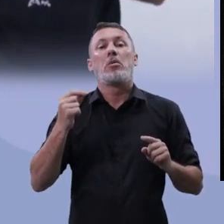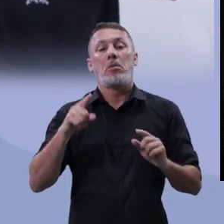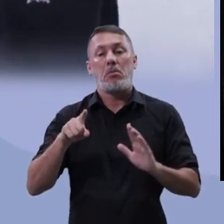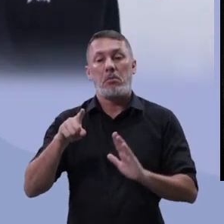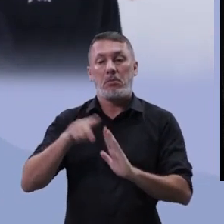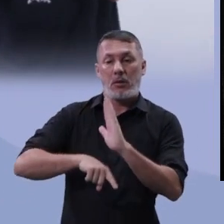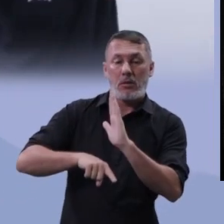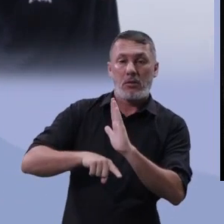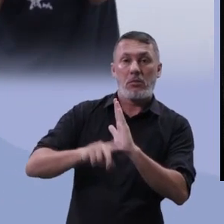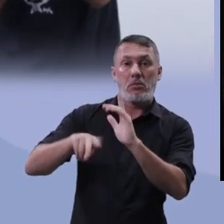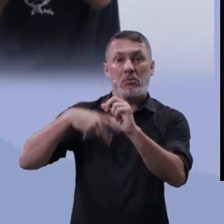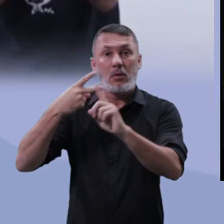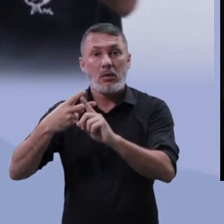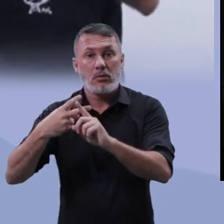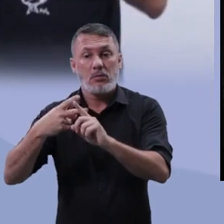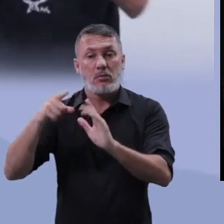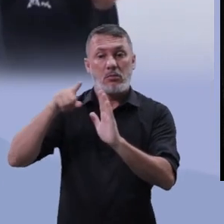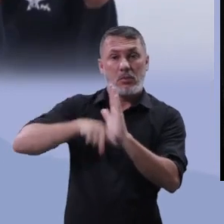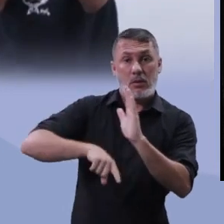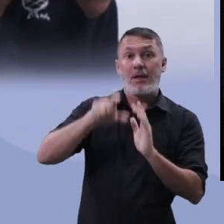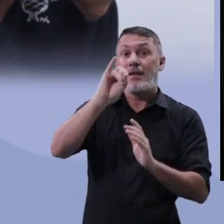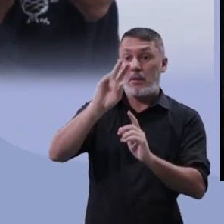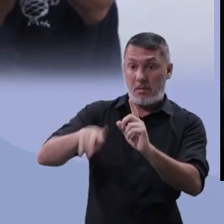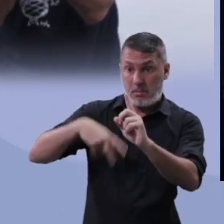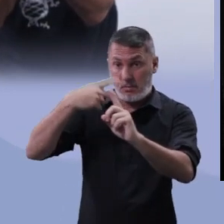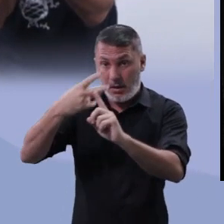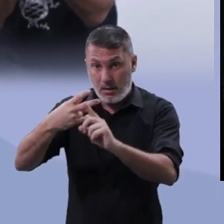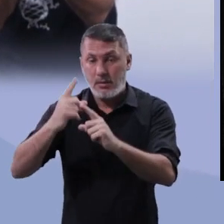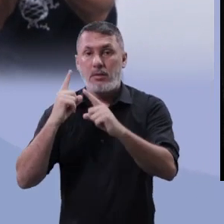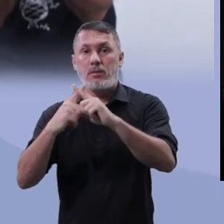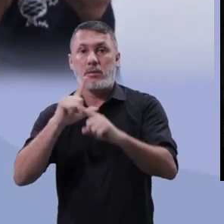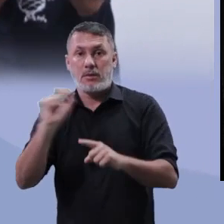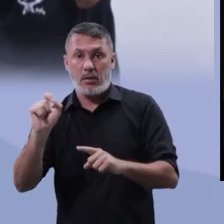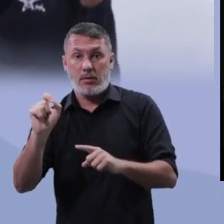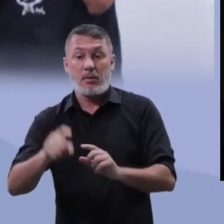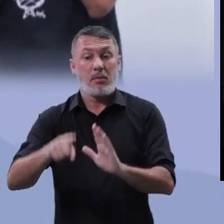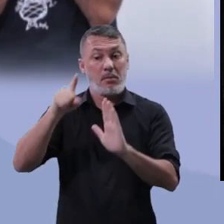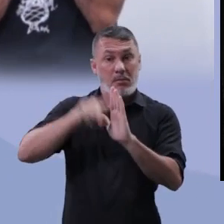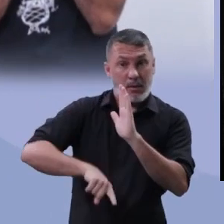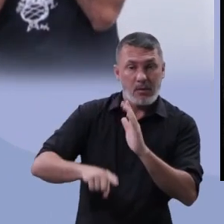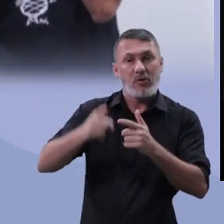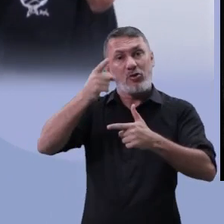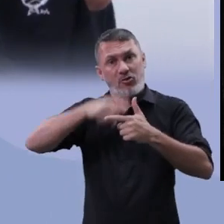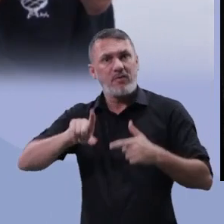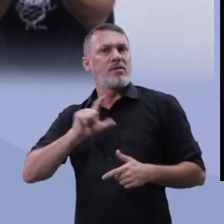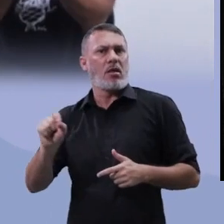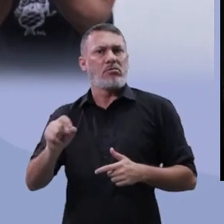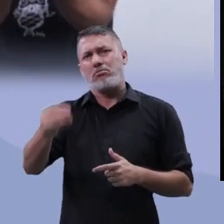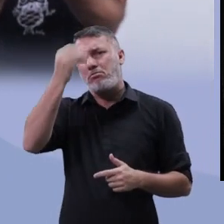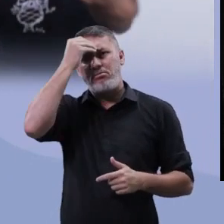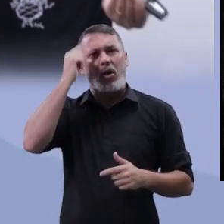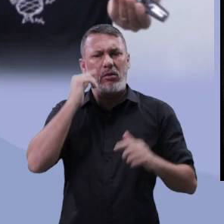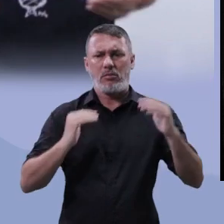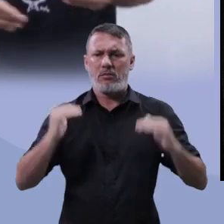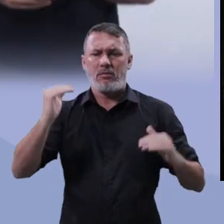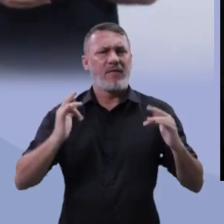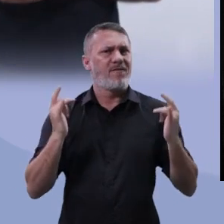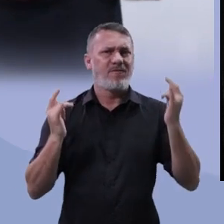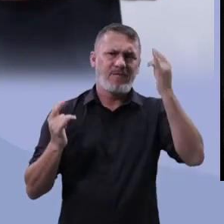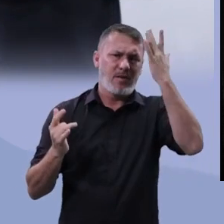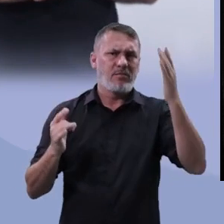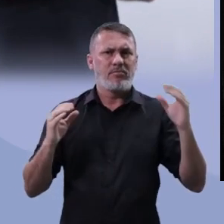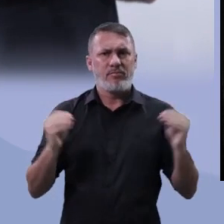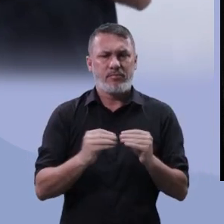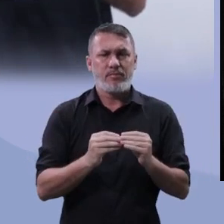redução ou de ampliação. Ampliou, multiplica por 100. Reduziu, divide por 100. Difícil, meu hacker?